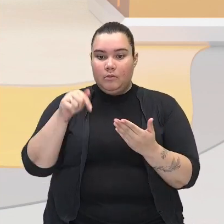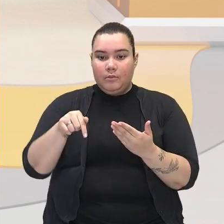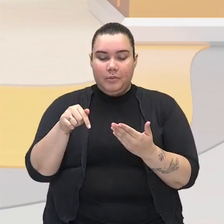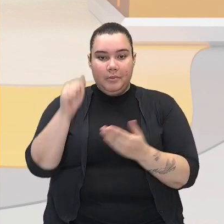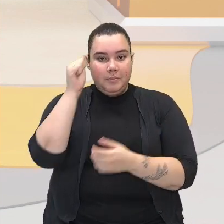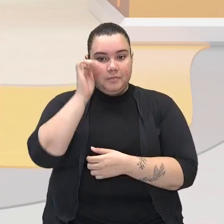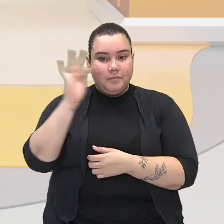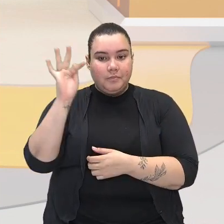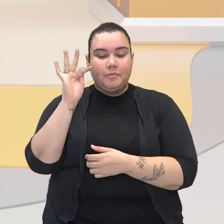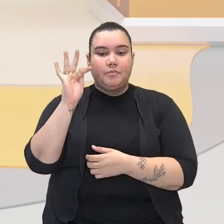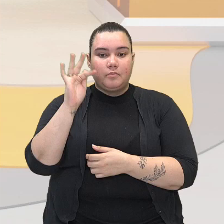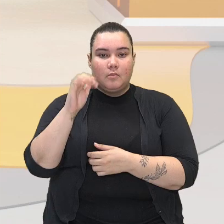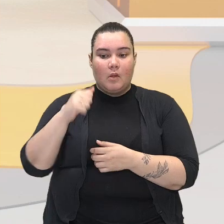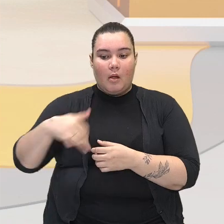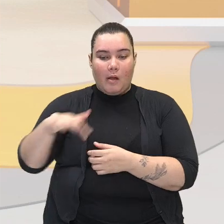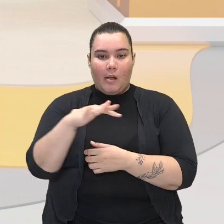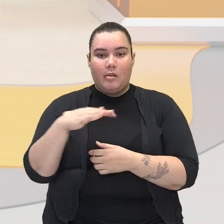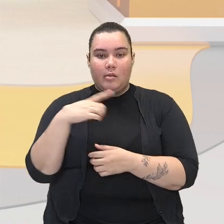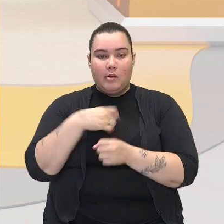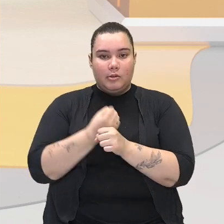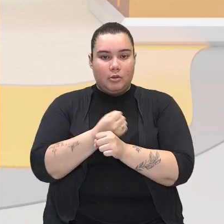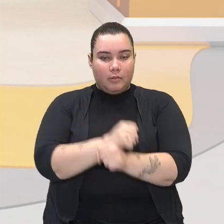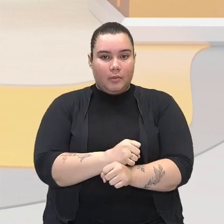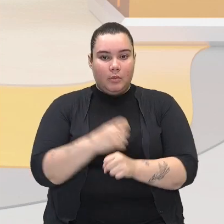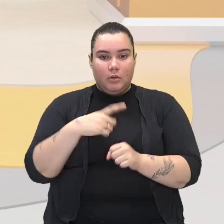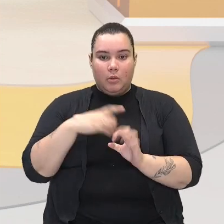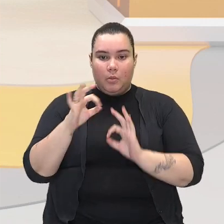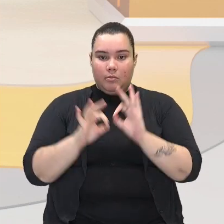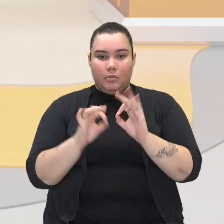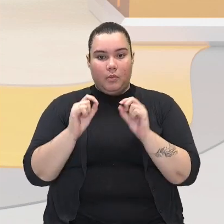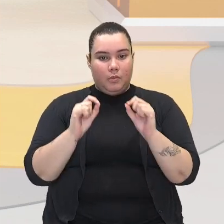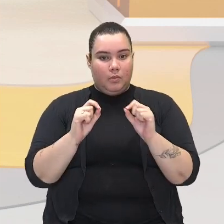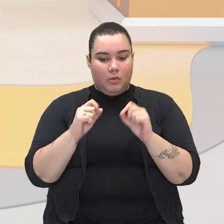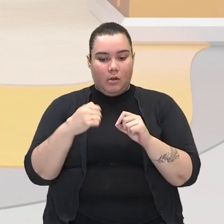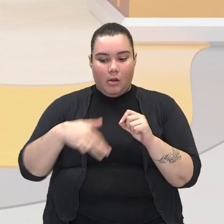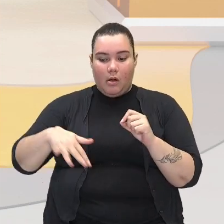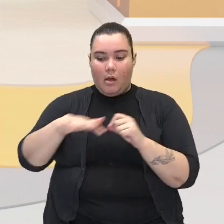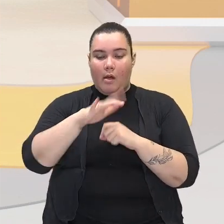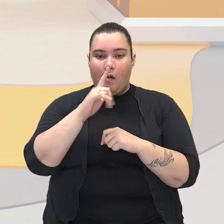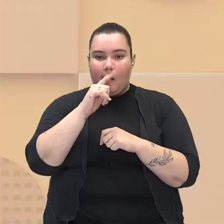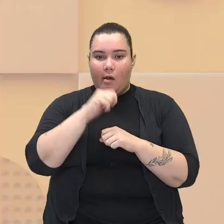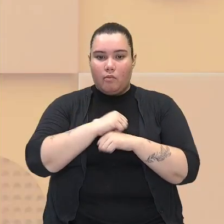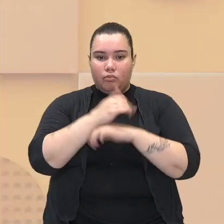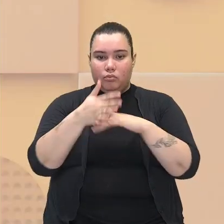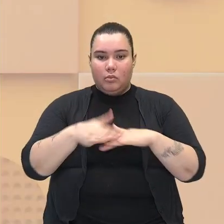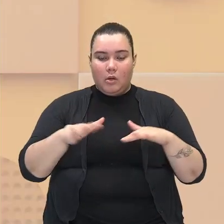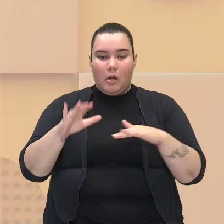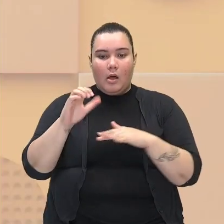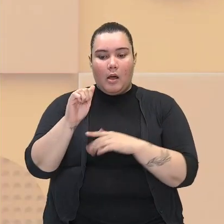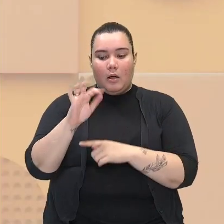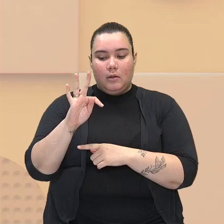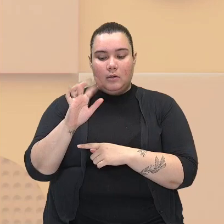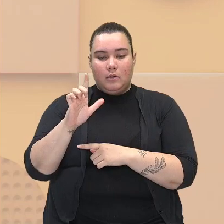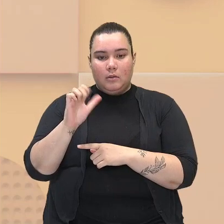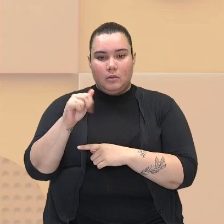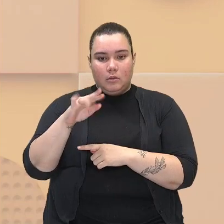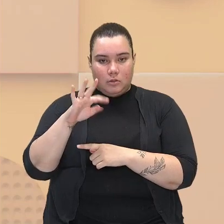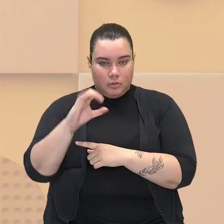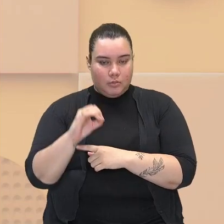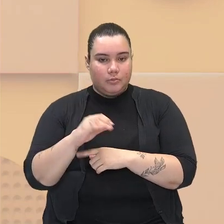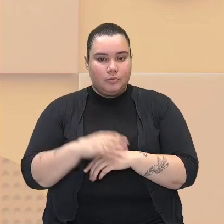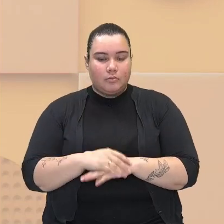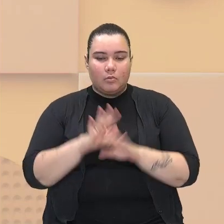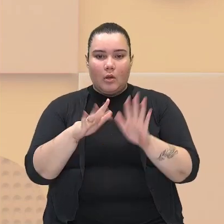vai envolver todo um tráfico a partir do Oceano Atlântico. E aí a gente trouxe um vídeo